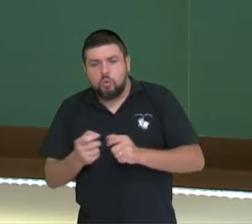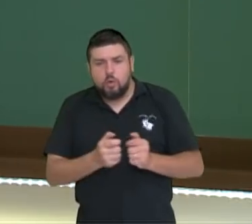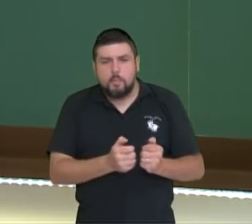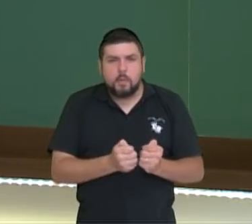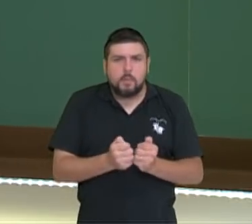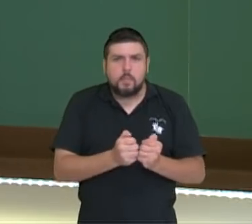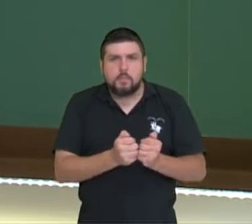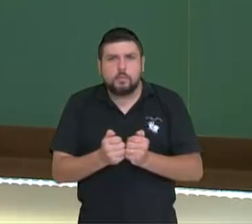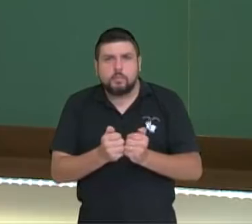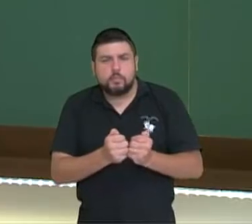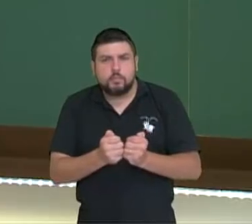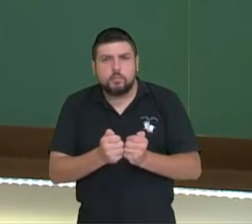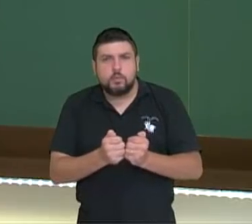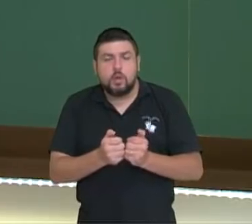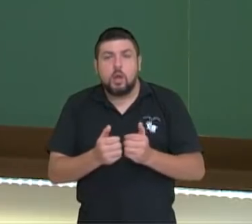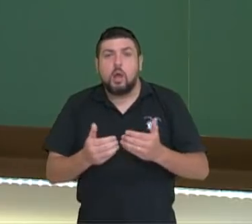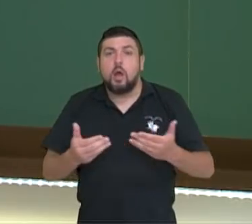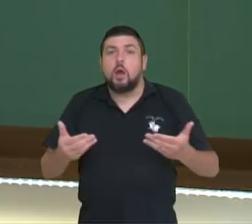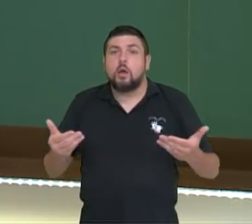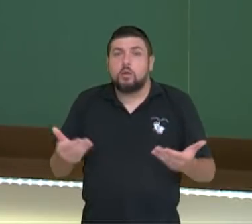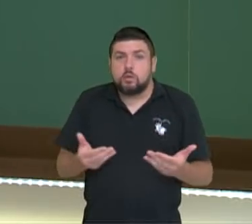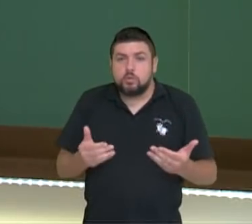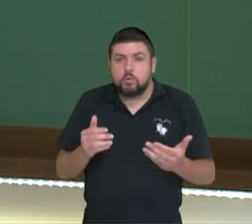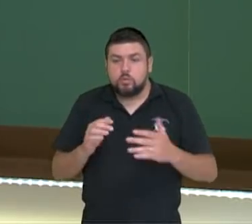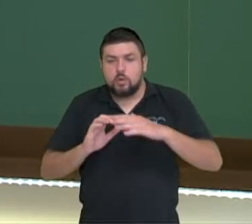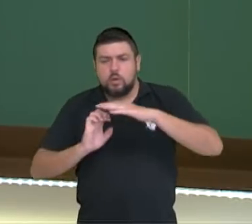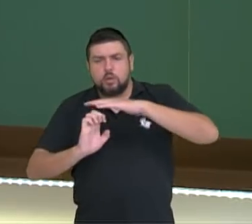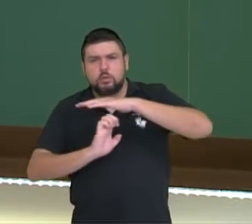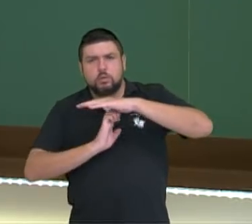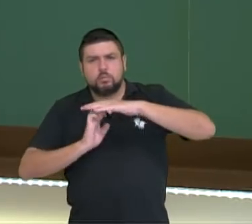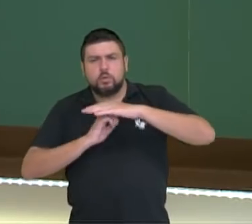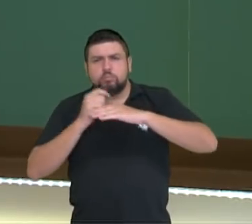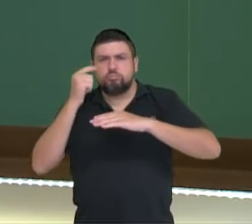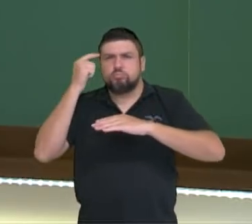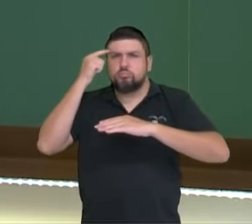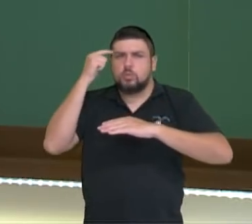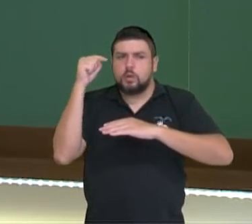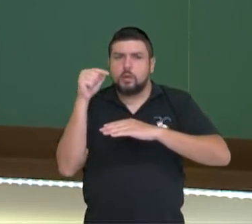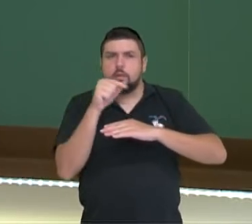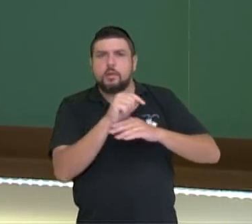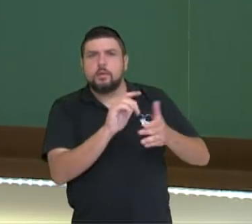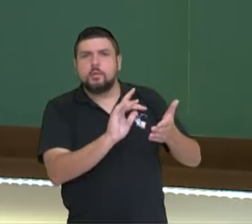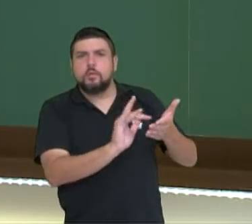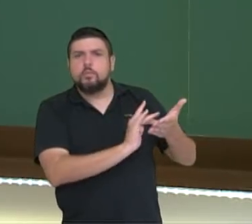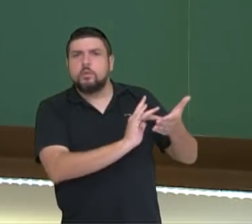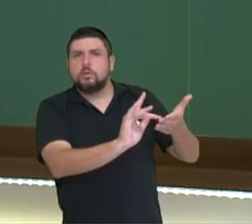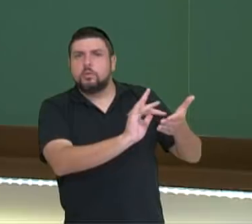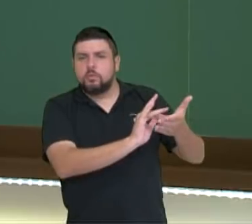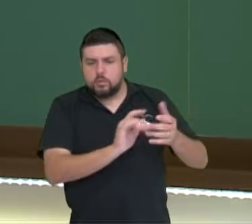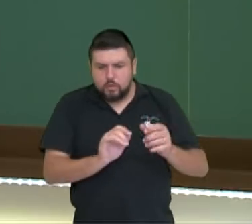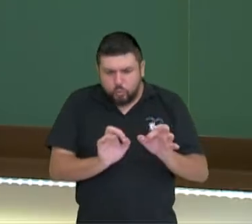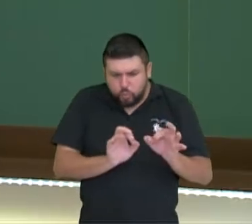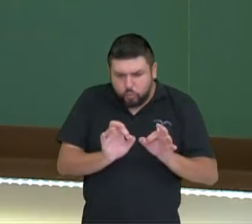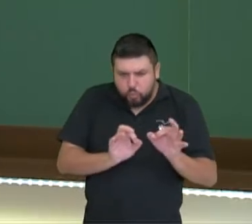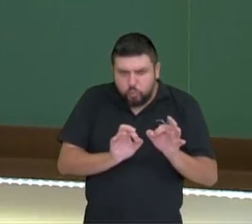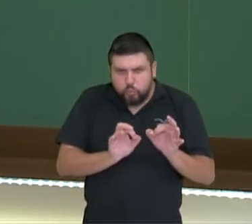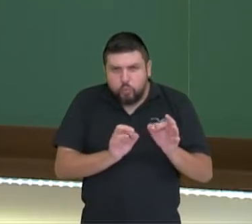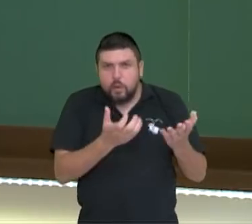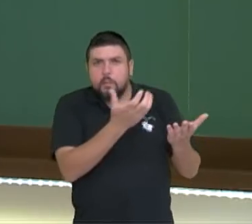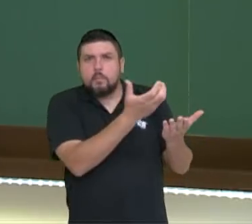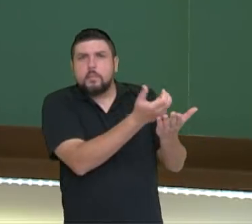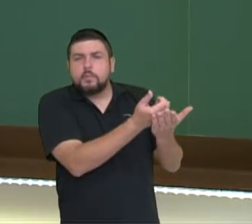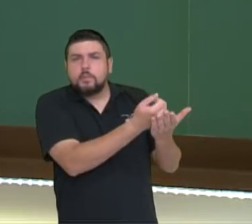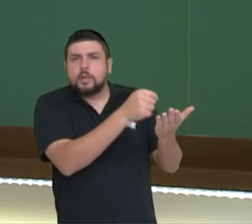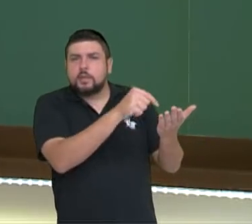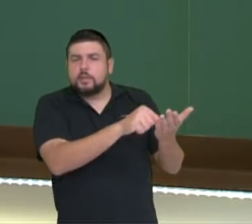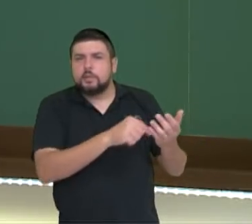começou a desenvolver versões para os smartphones, tá? Então aqui a gente tem algumas versões. Por